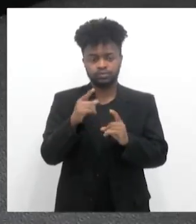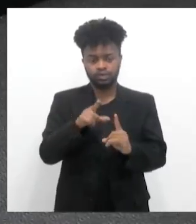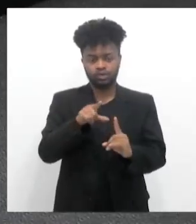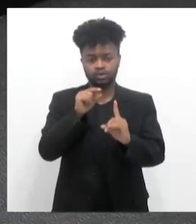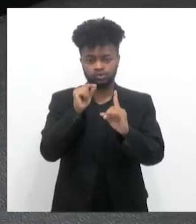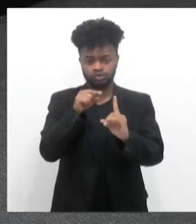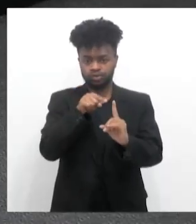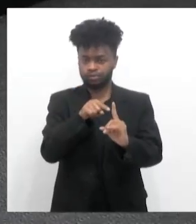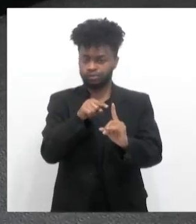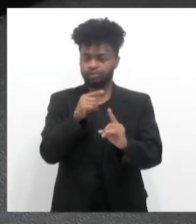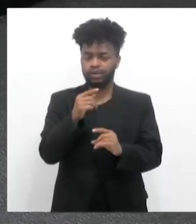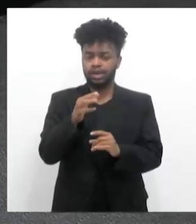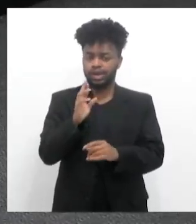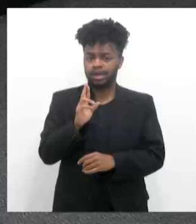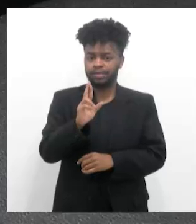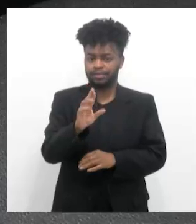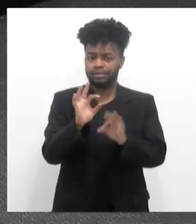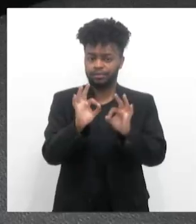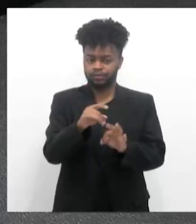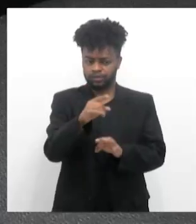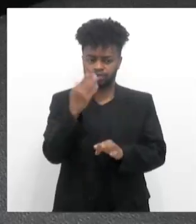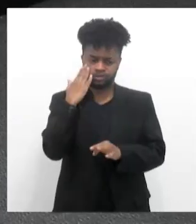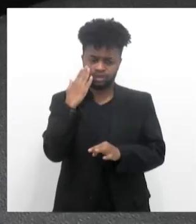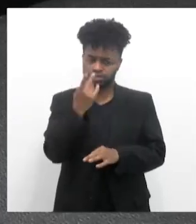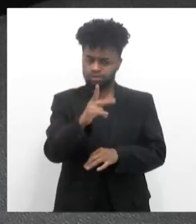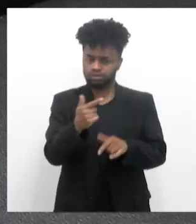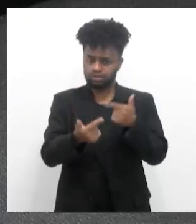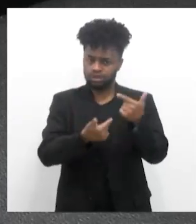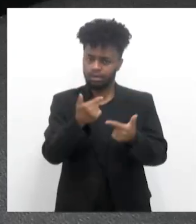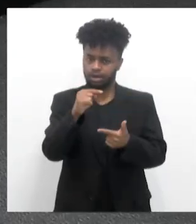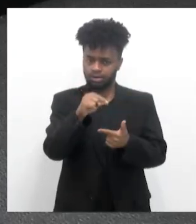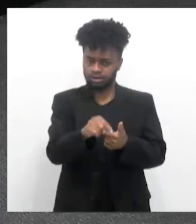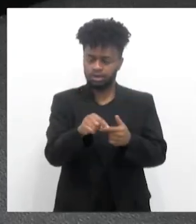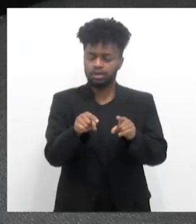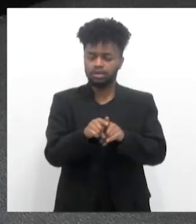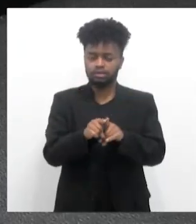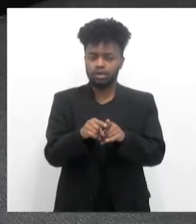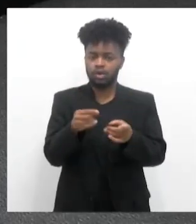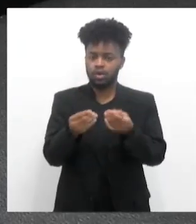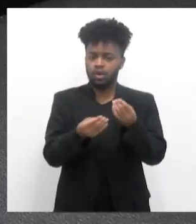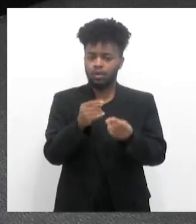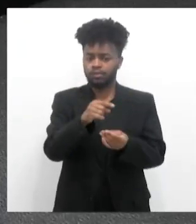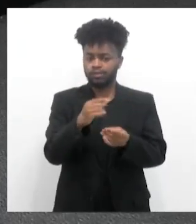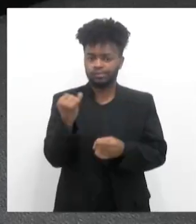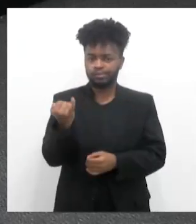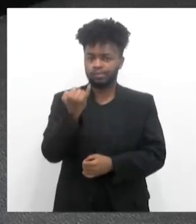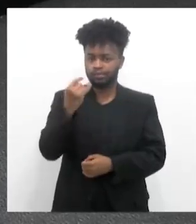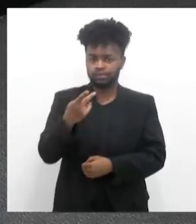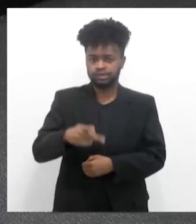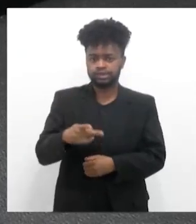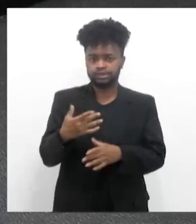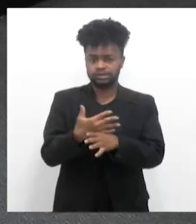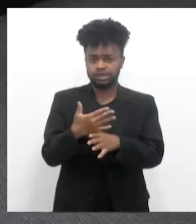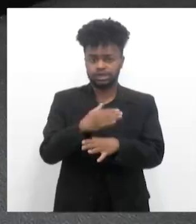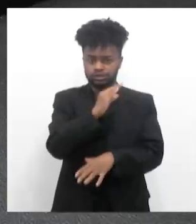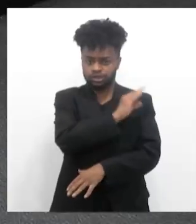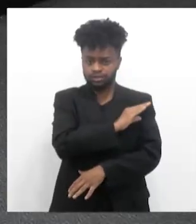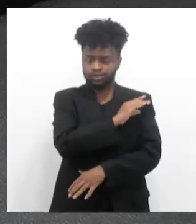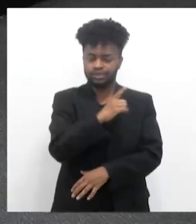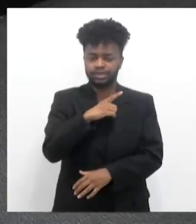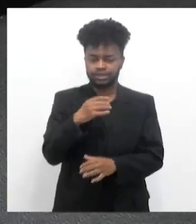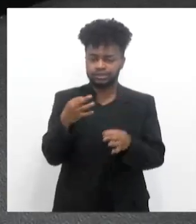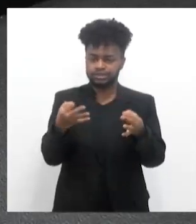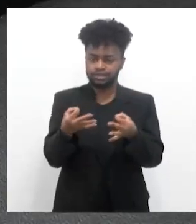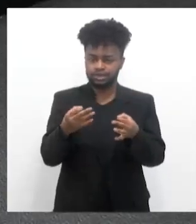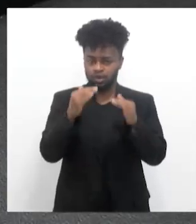que representa, eu vejo o seu trabalho aqui à frente do seu mandato, e o quão você é importante para a cidade de Campos, eu tenho certeza que ela vai te